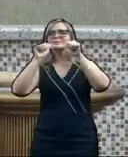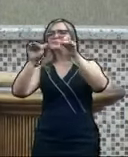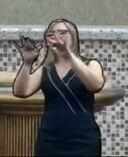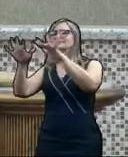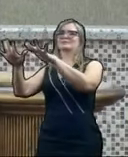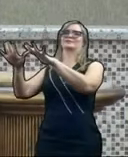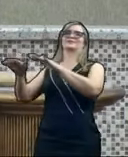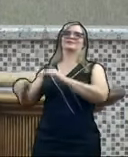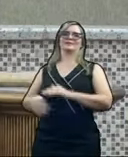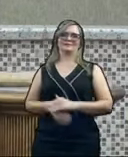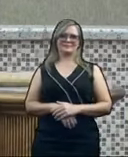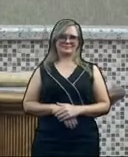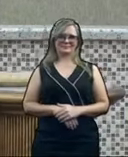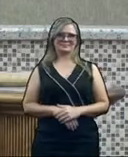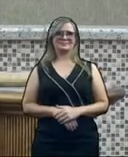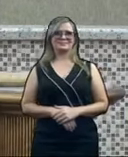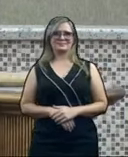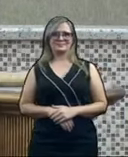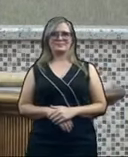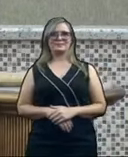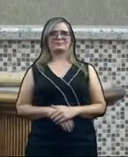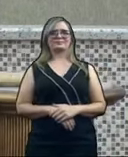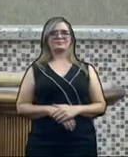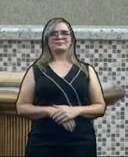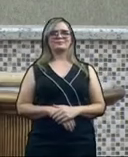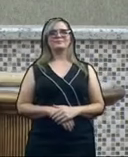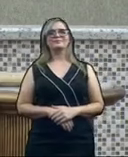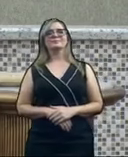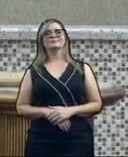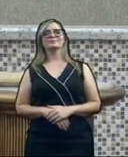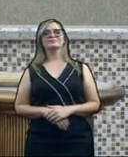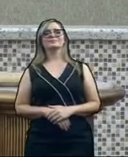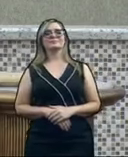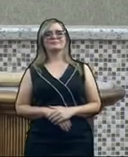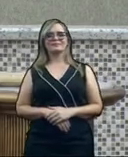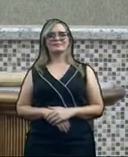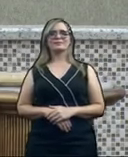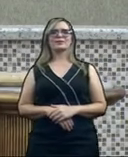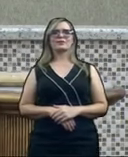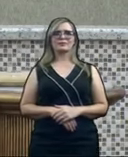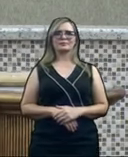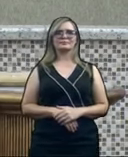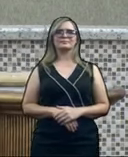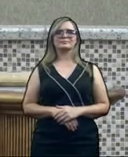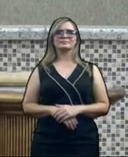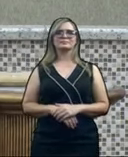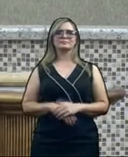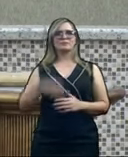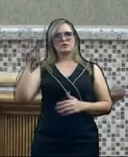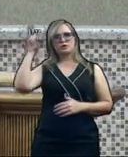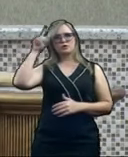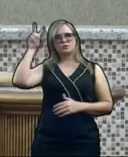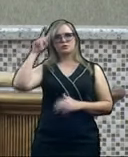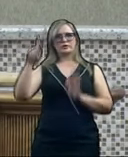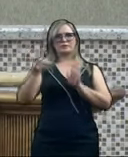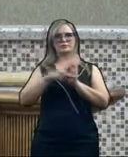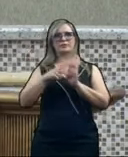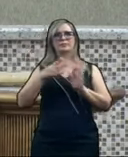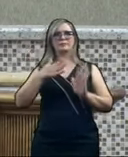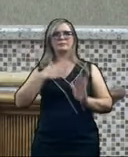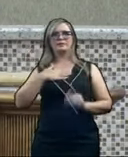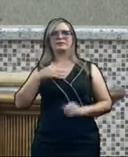o meu pai morava lá na cor azul congregava na abelha chegou lá já contei isso aqui